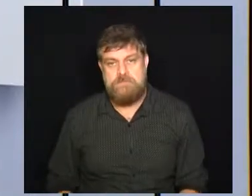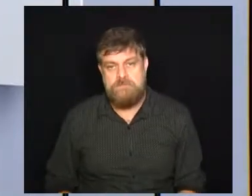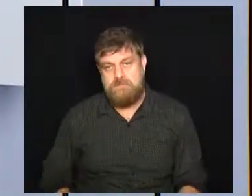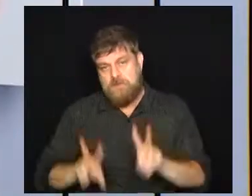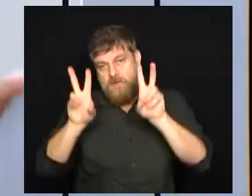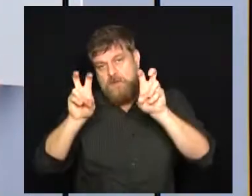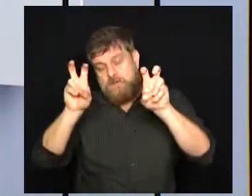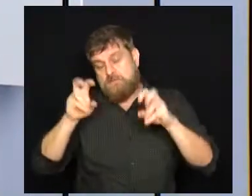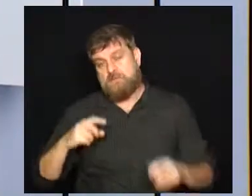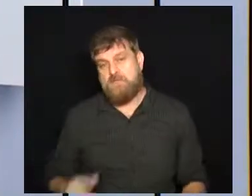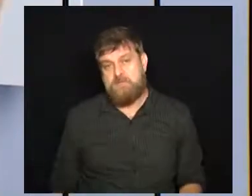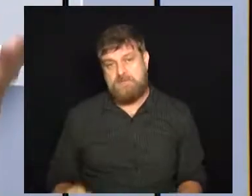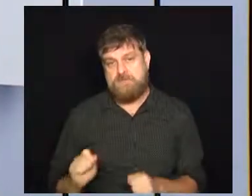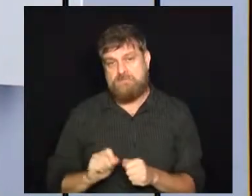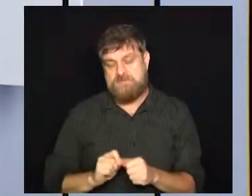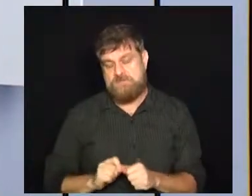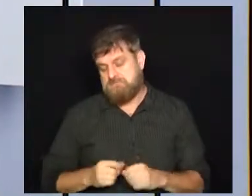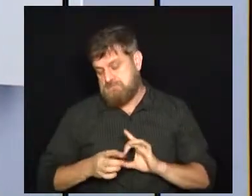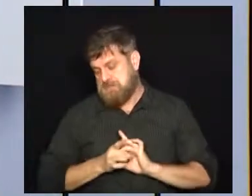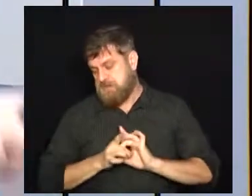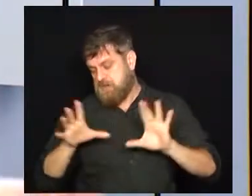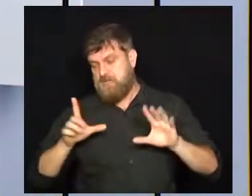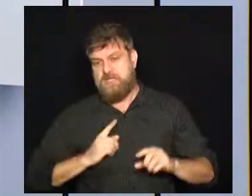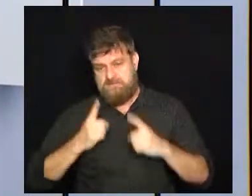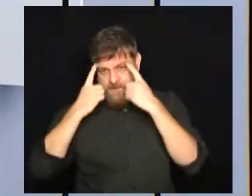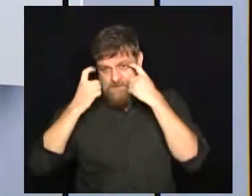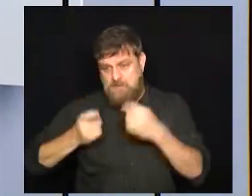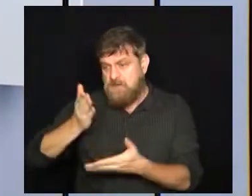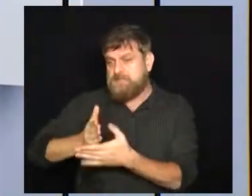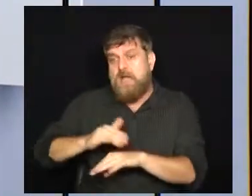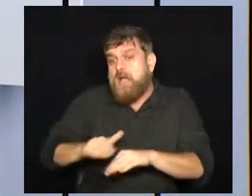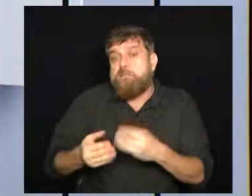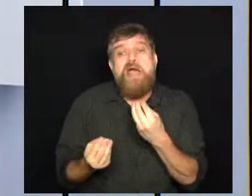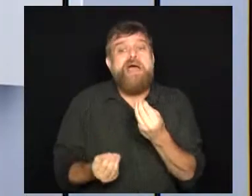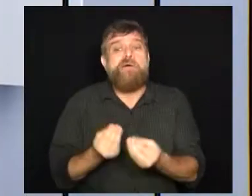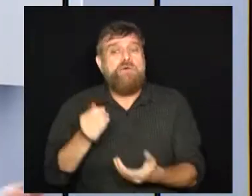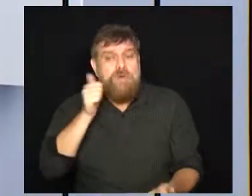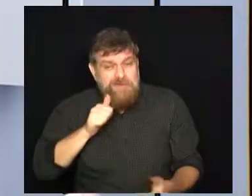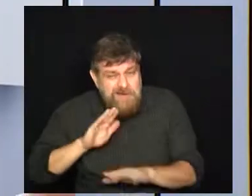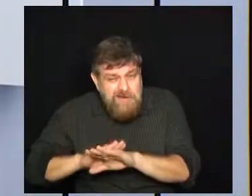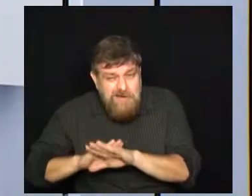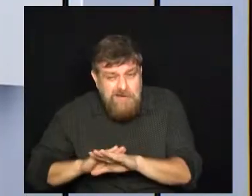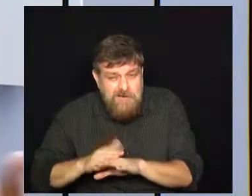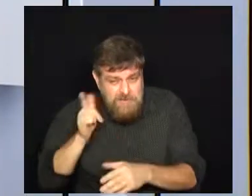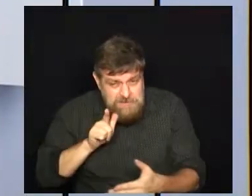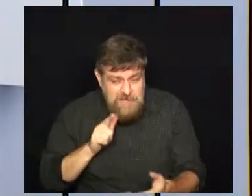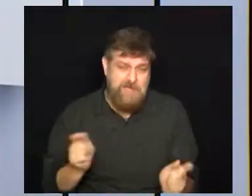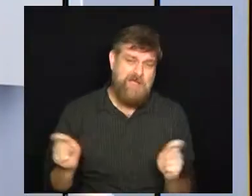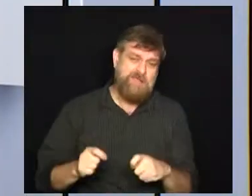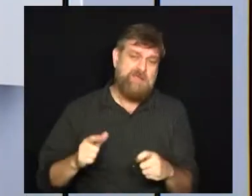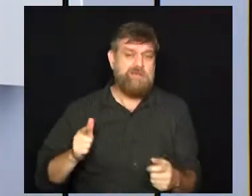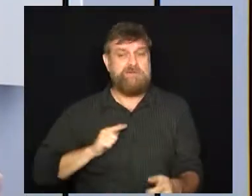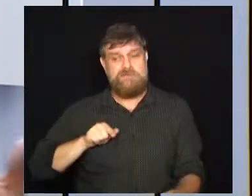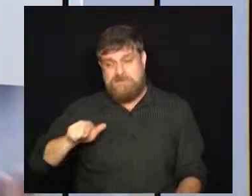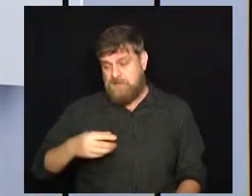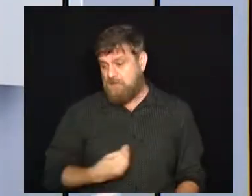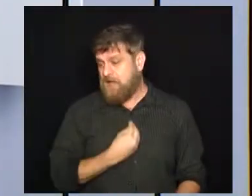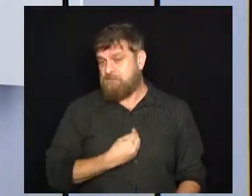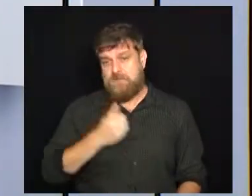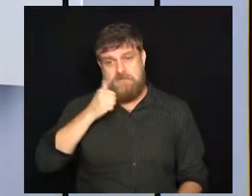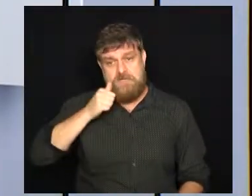sobre de ter independência, de não viver uma situação de violência? Então isso tudo afeta a vida da